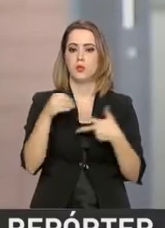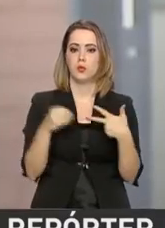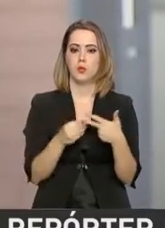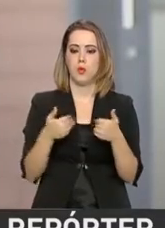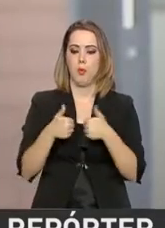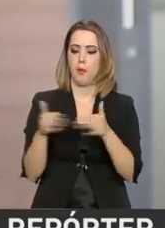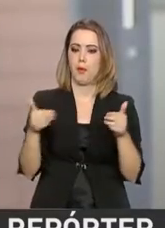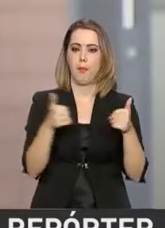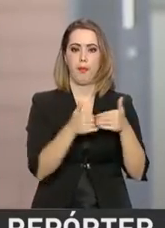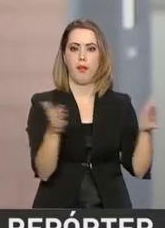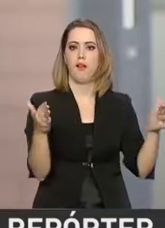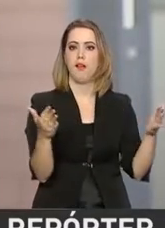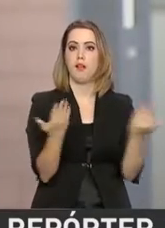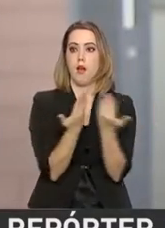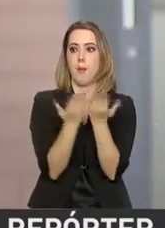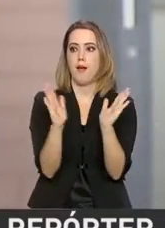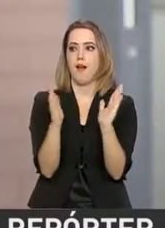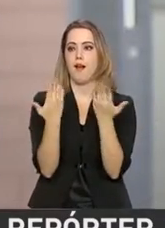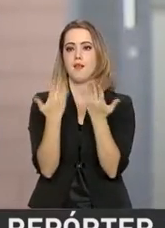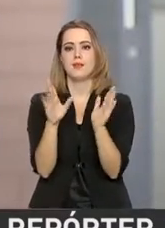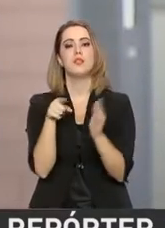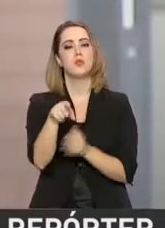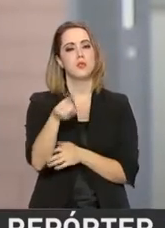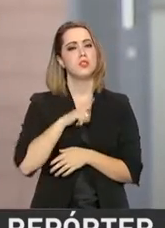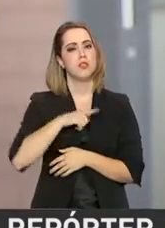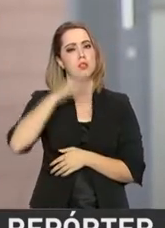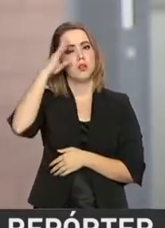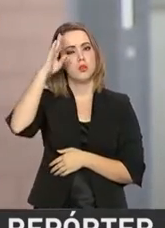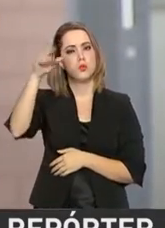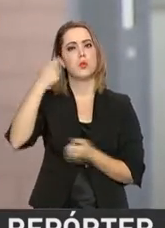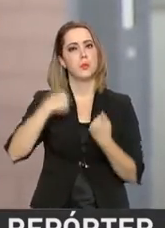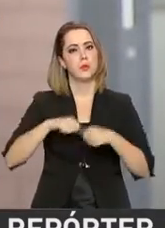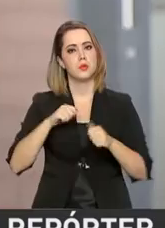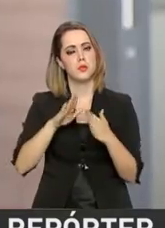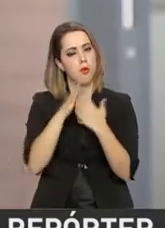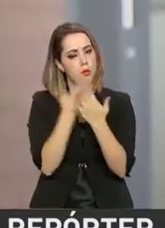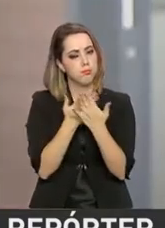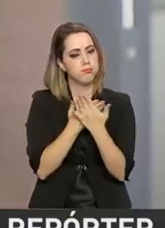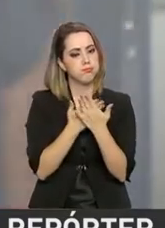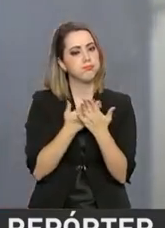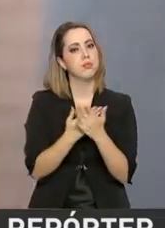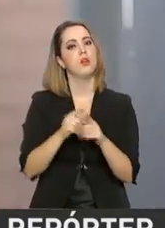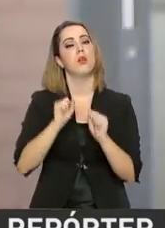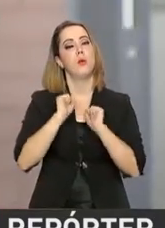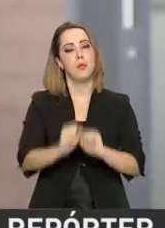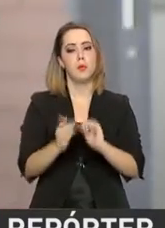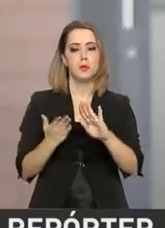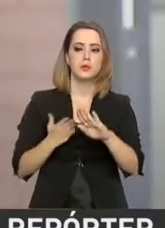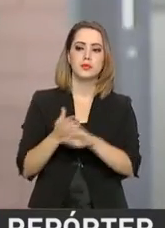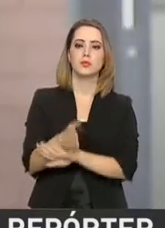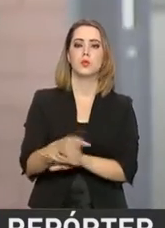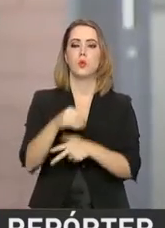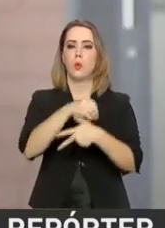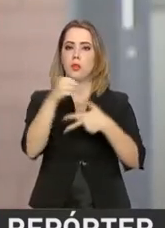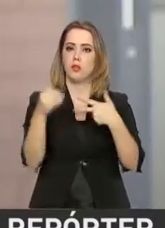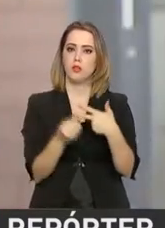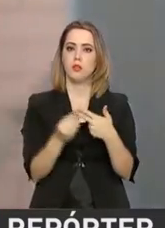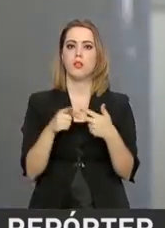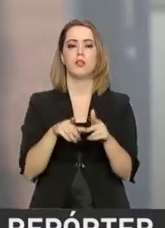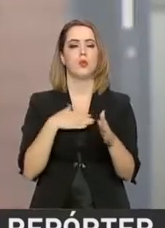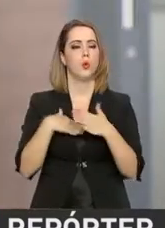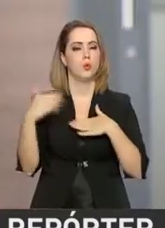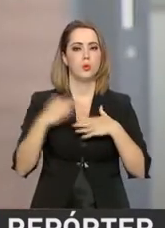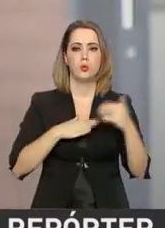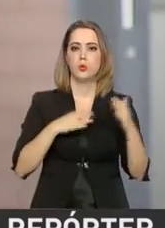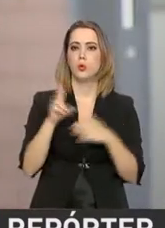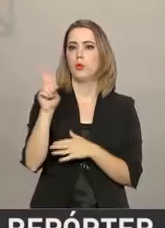abertas. E principalmente, se você tem um sonho, basta se dedicar que pelo Enem você consegue sim alcançá-lo, independente da